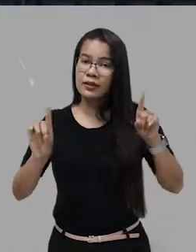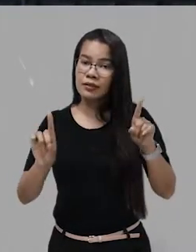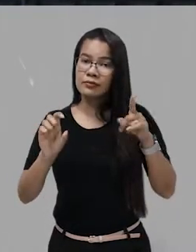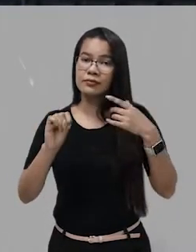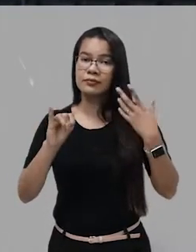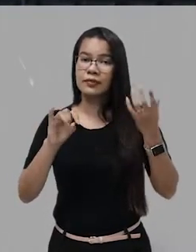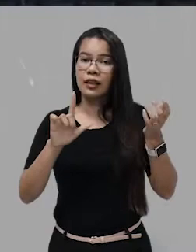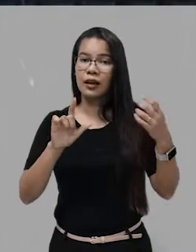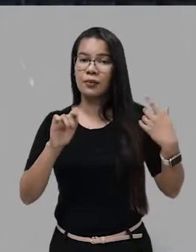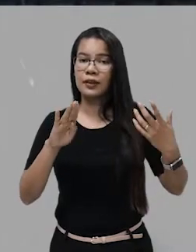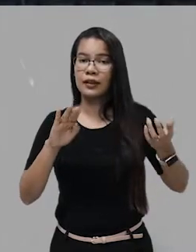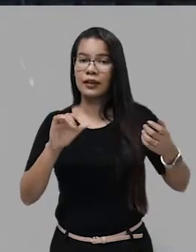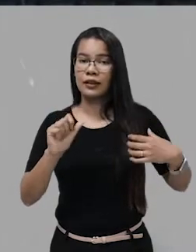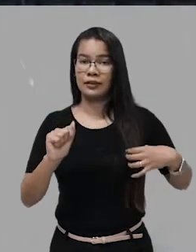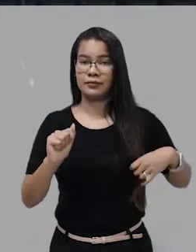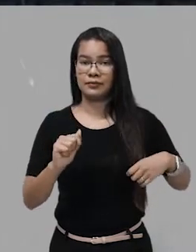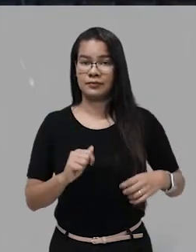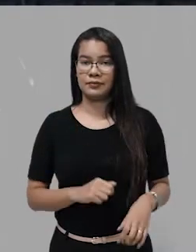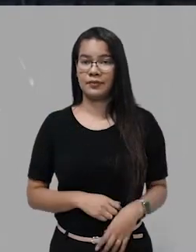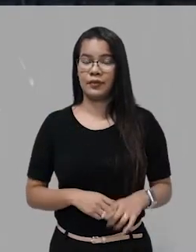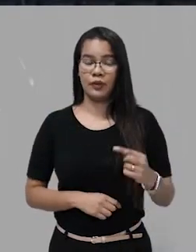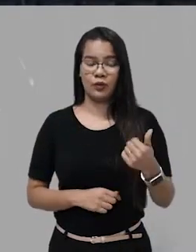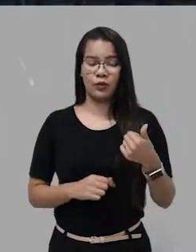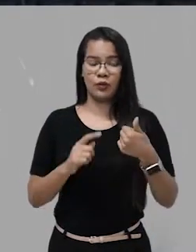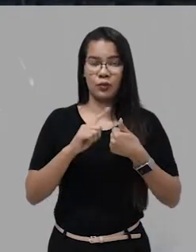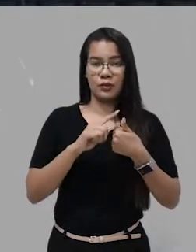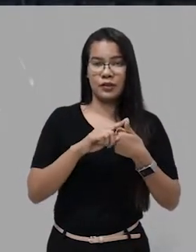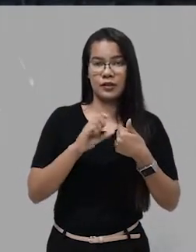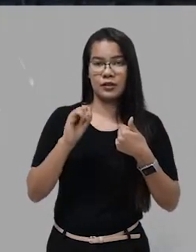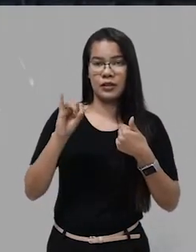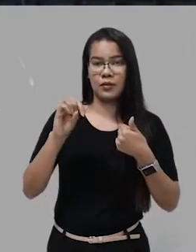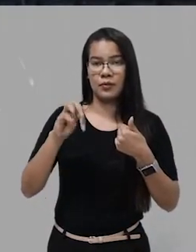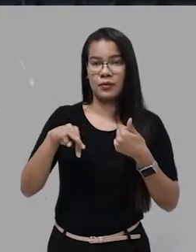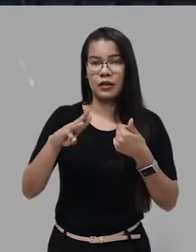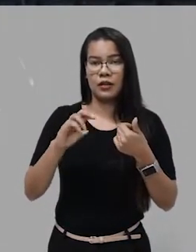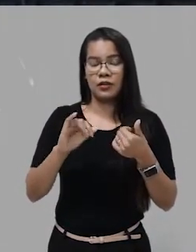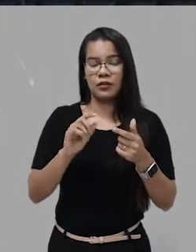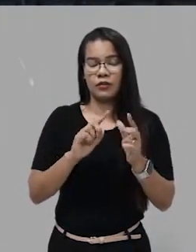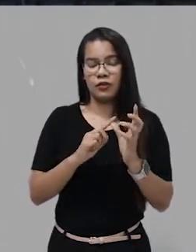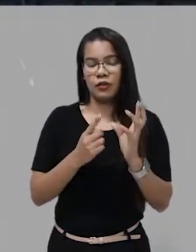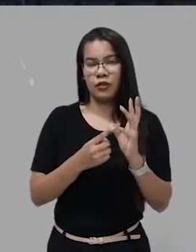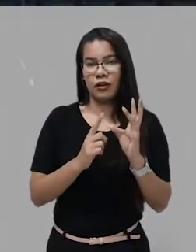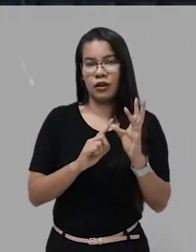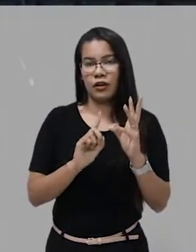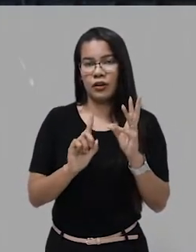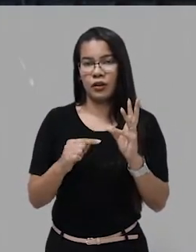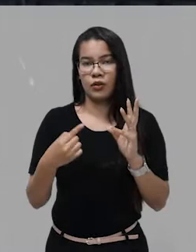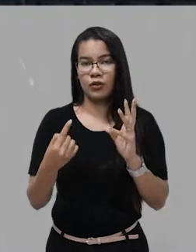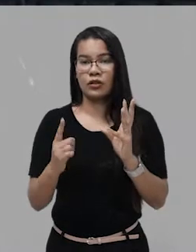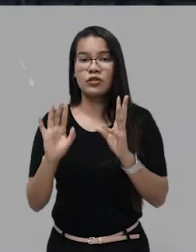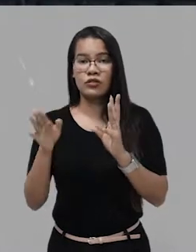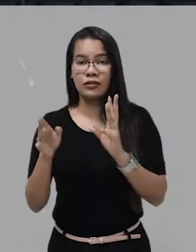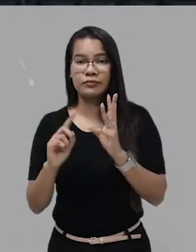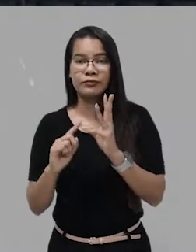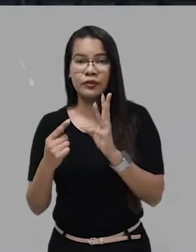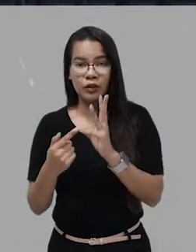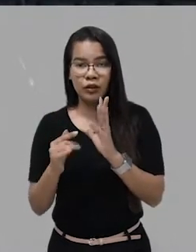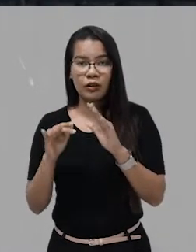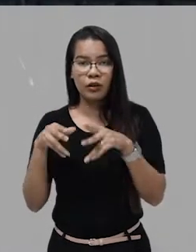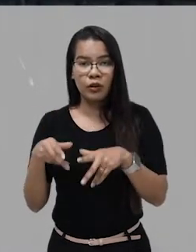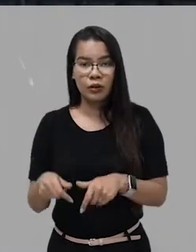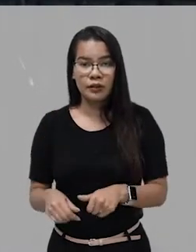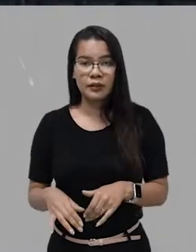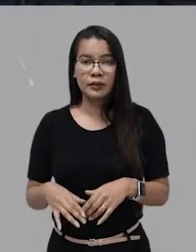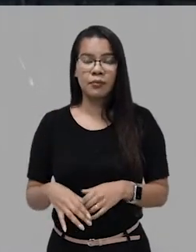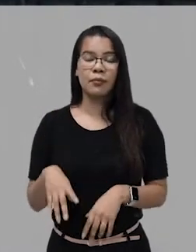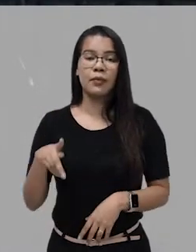tem duas vogais, sendo que uma é semivogal e a outra é vogal. E paroxítono é relacionado a quê? Relacionado à